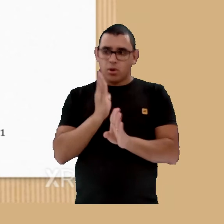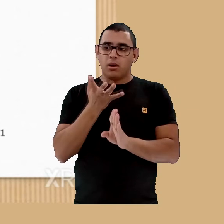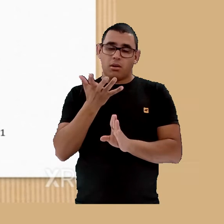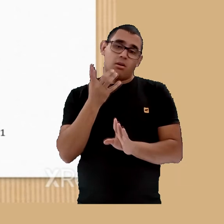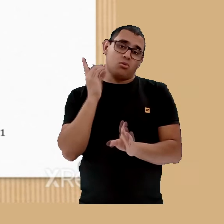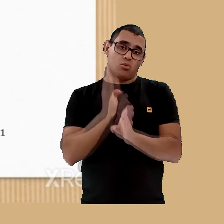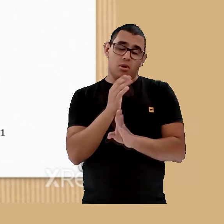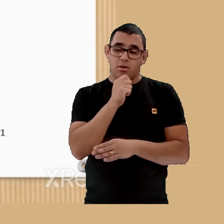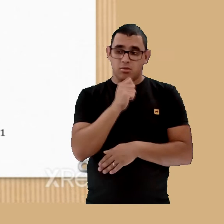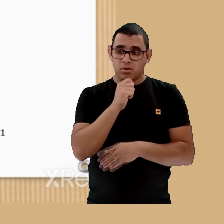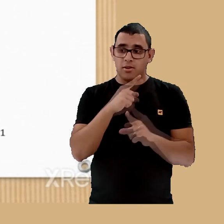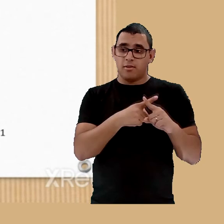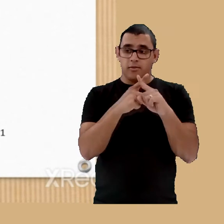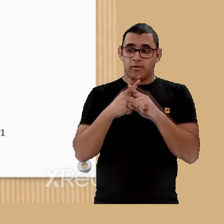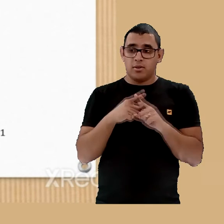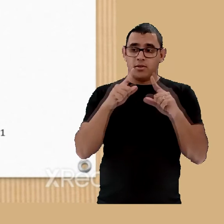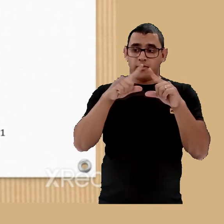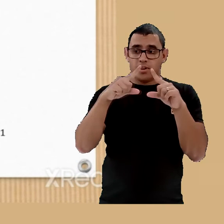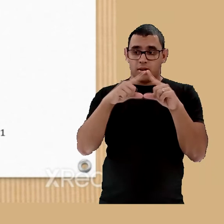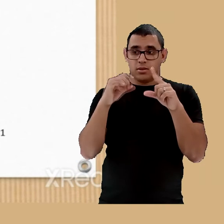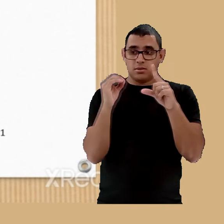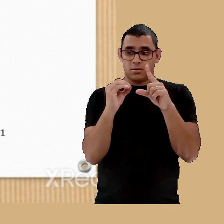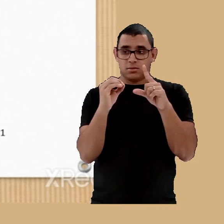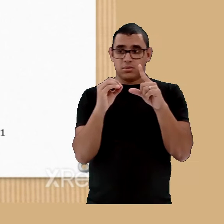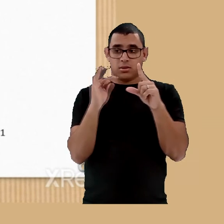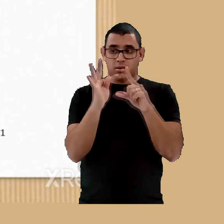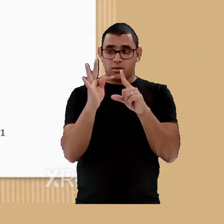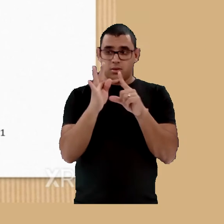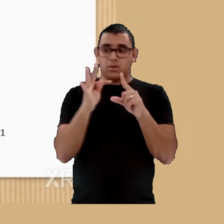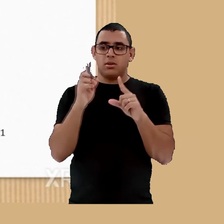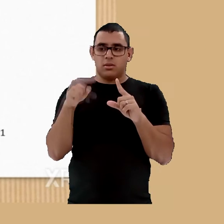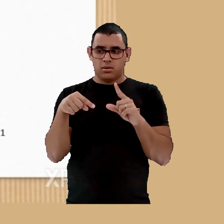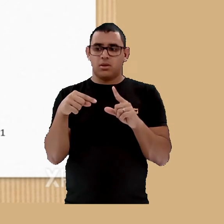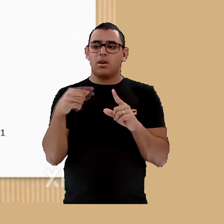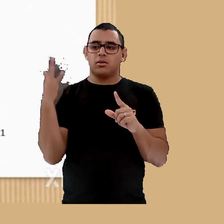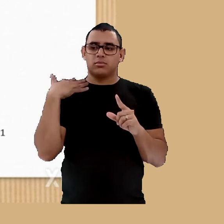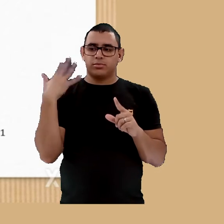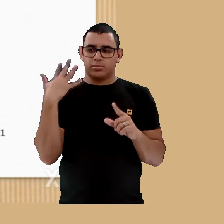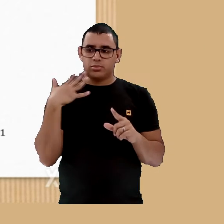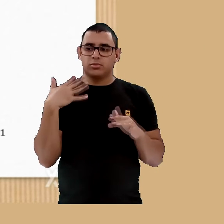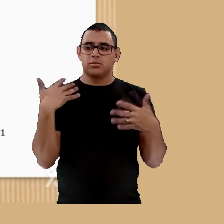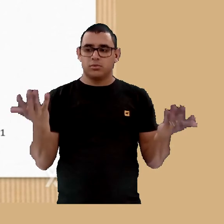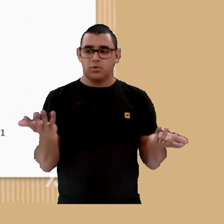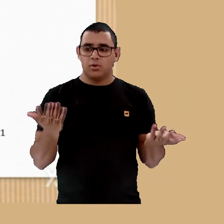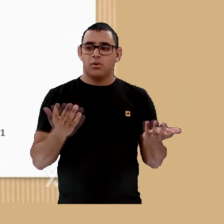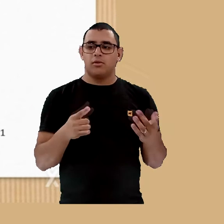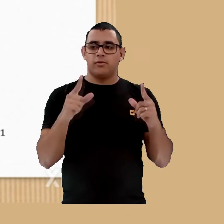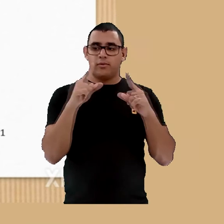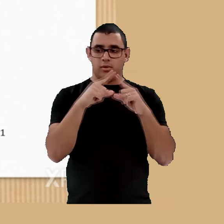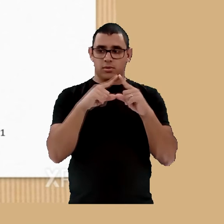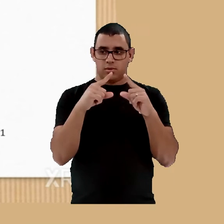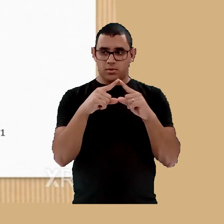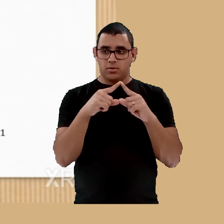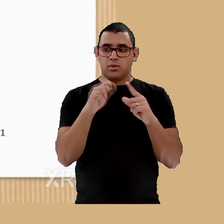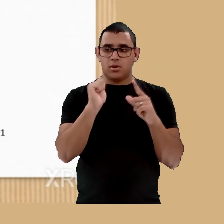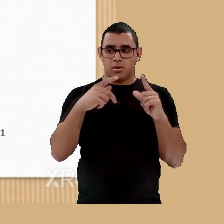ele quer descobrir, multiplicado por variação de temperatura. Então, variação volumétrica aparente foi dado